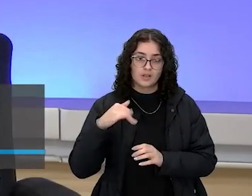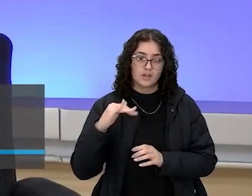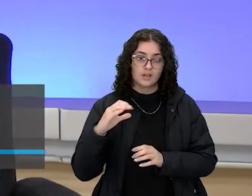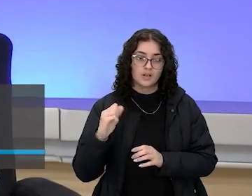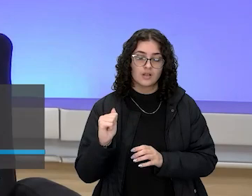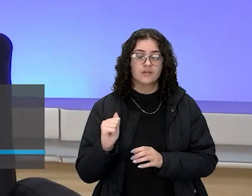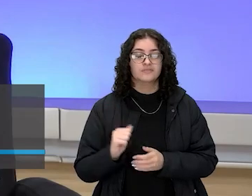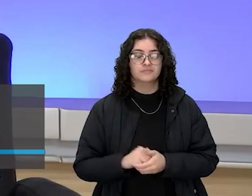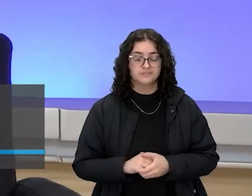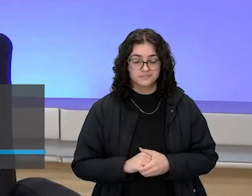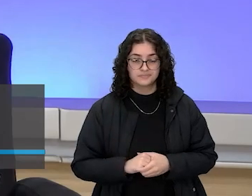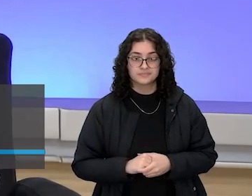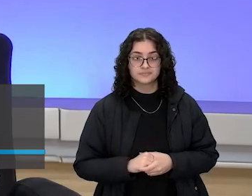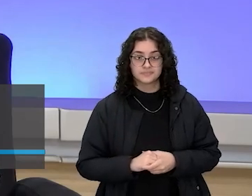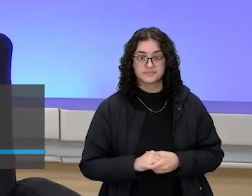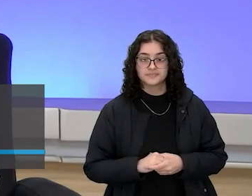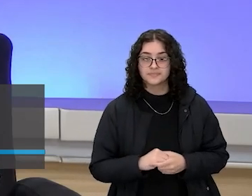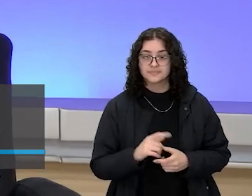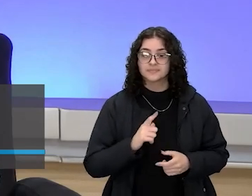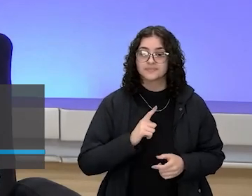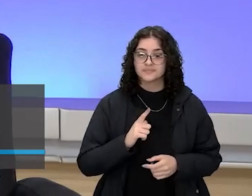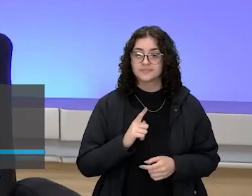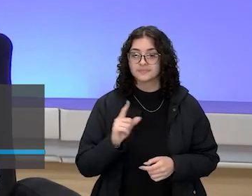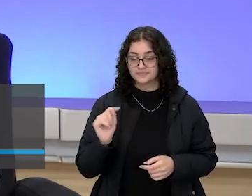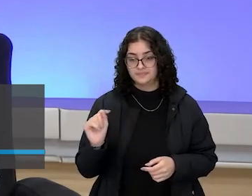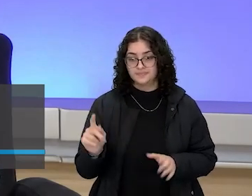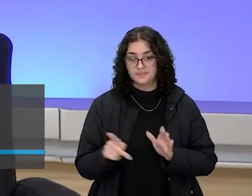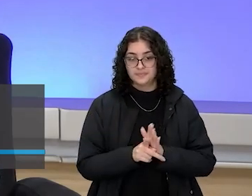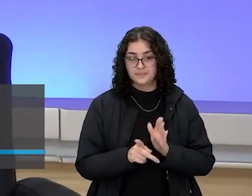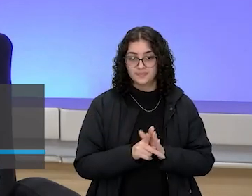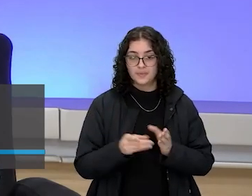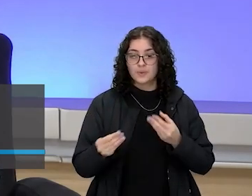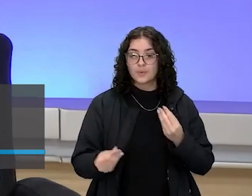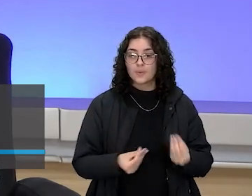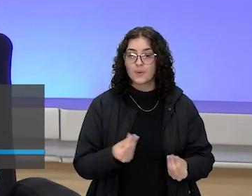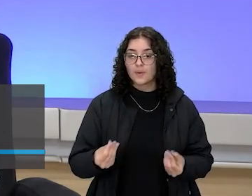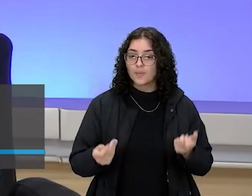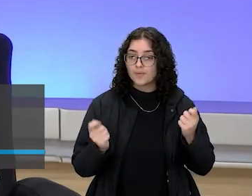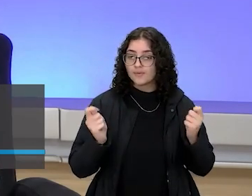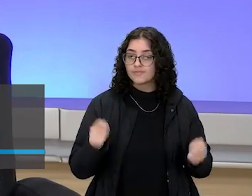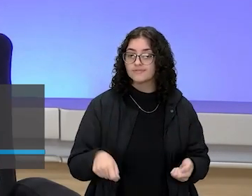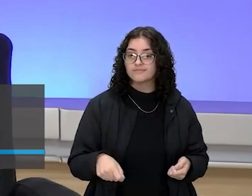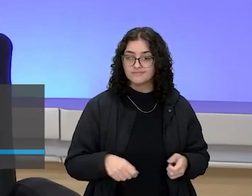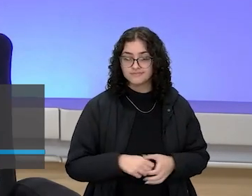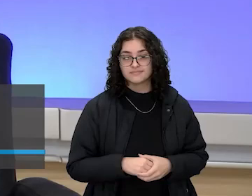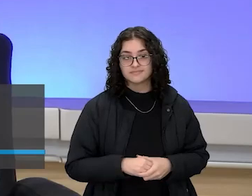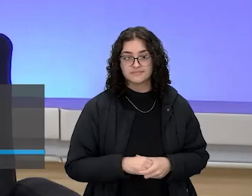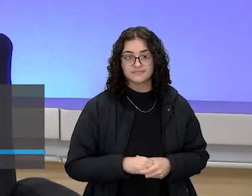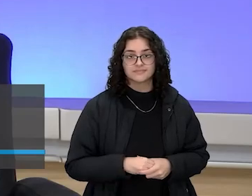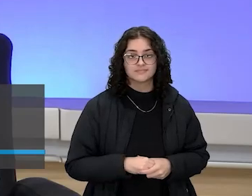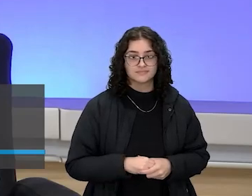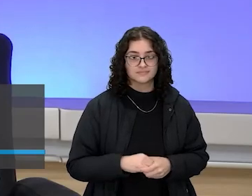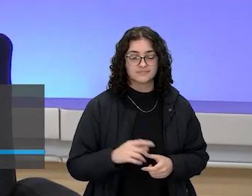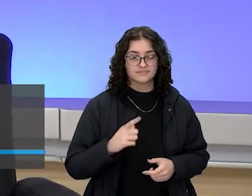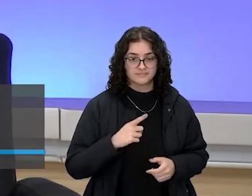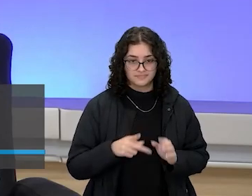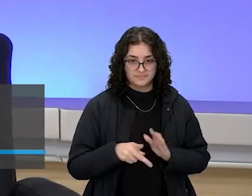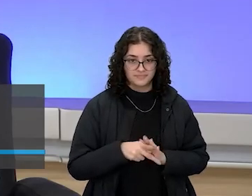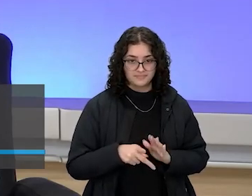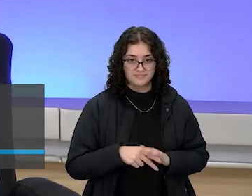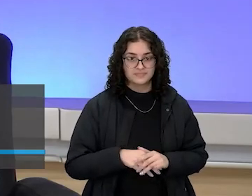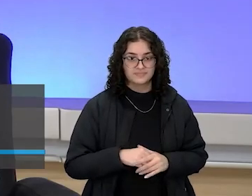ácidas orgânicas, né? Existem substâncias ácidas, como que ela pode ser definida ácida sem ter a função ácida